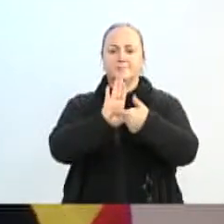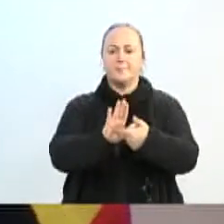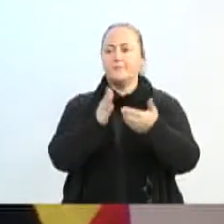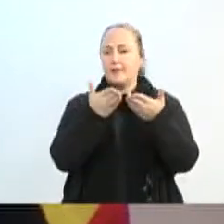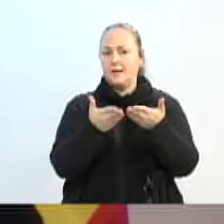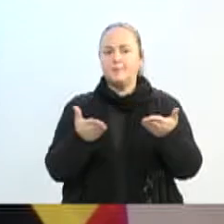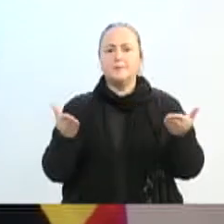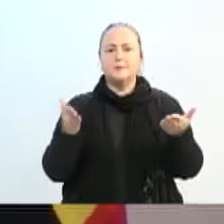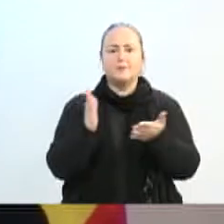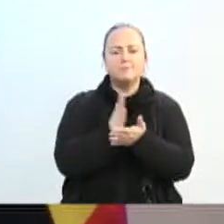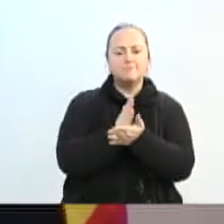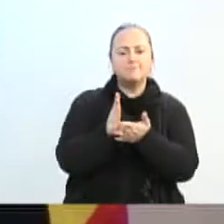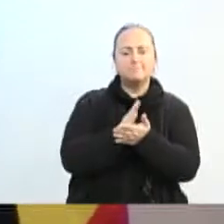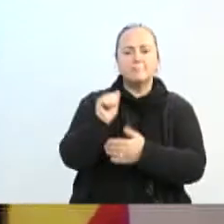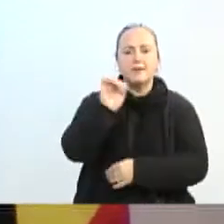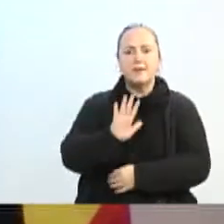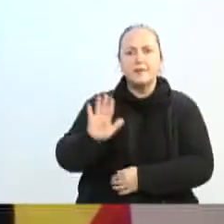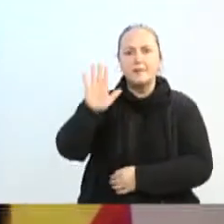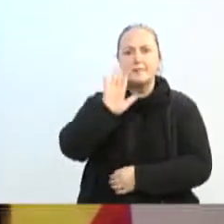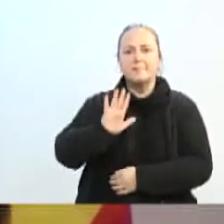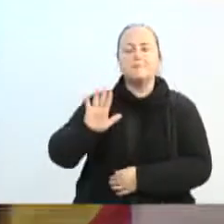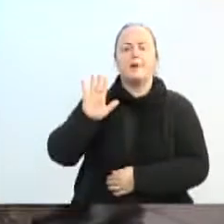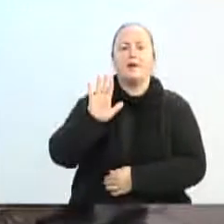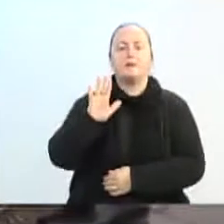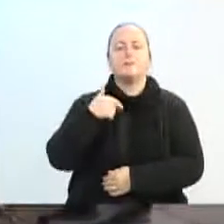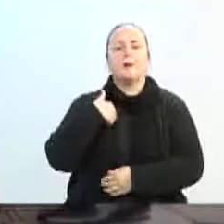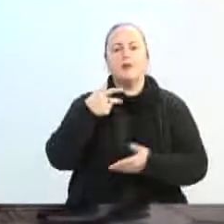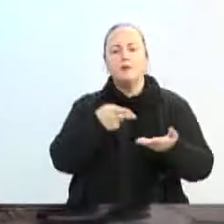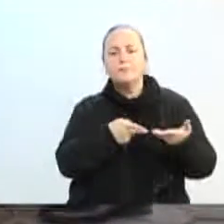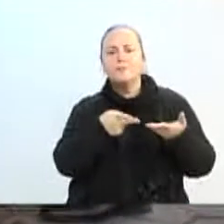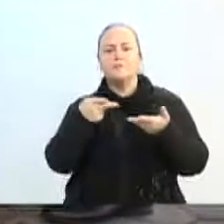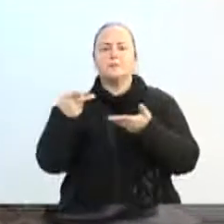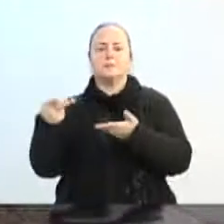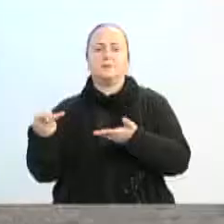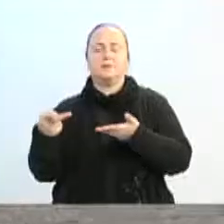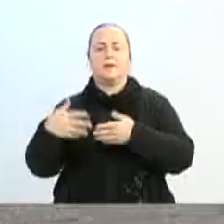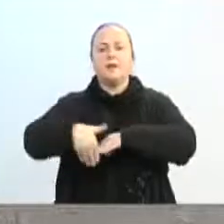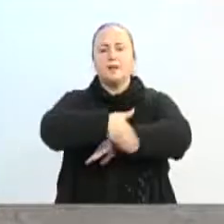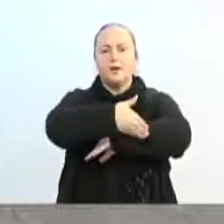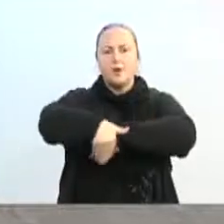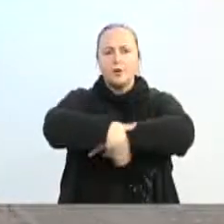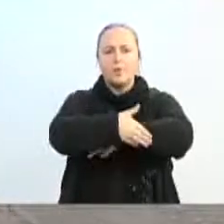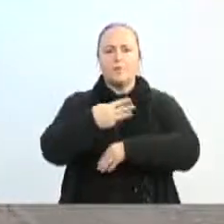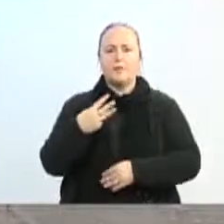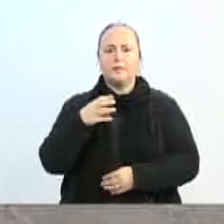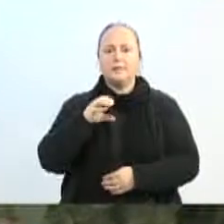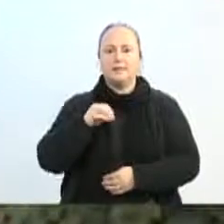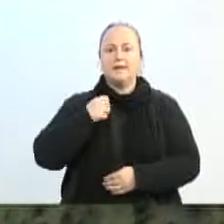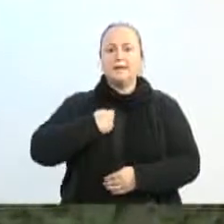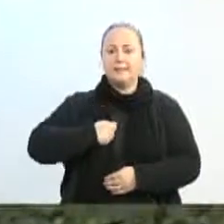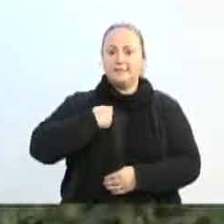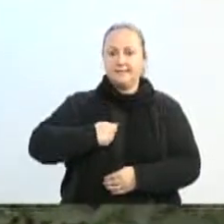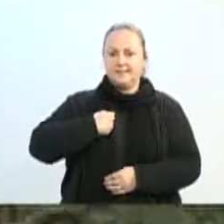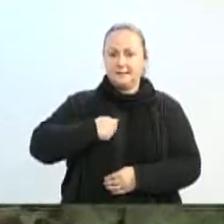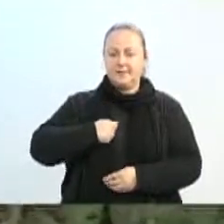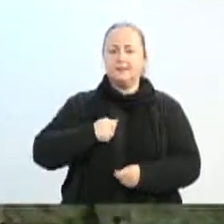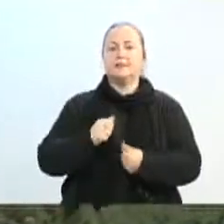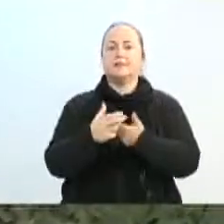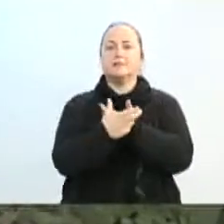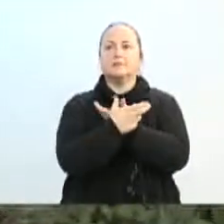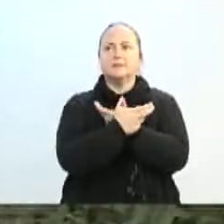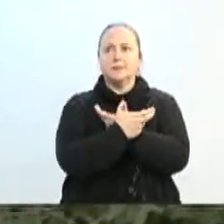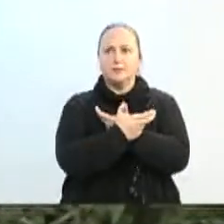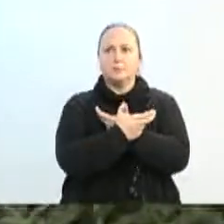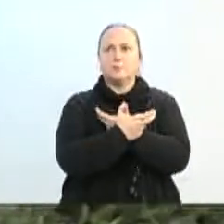algumas imagens de uma visita que fiz na Rua Trinta de agosto no salto do Norte uma rua